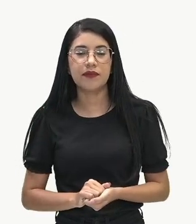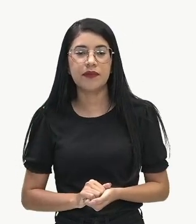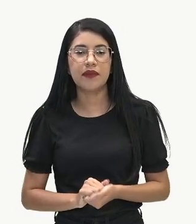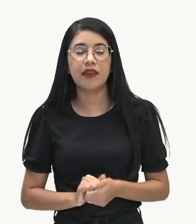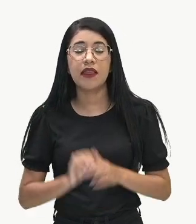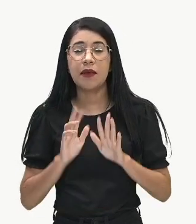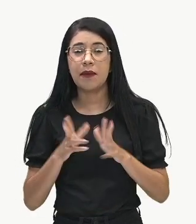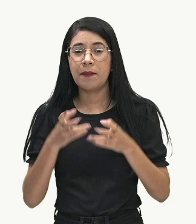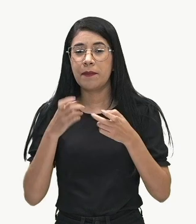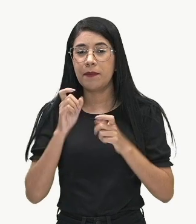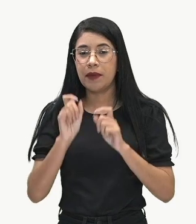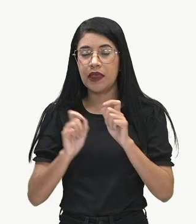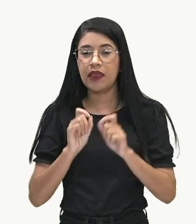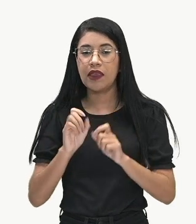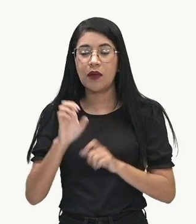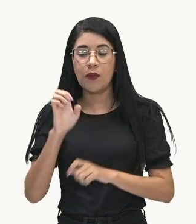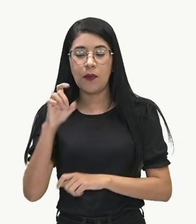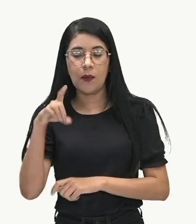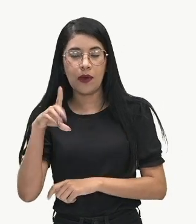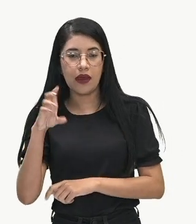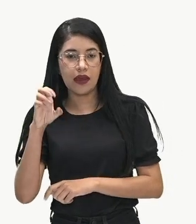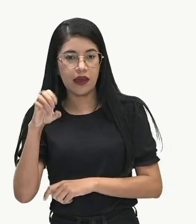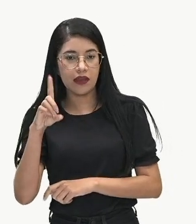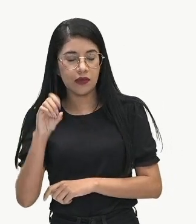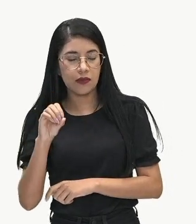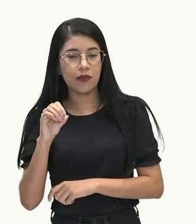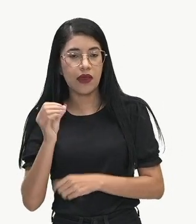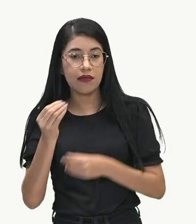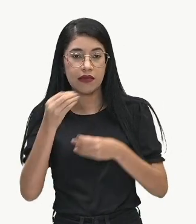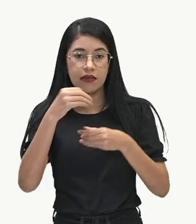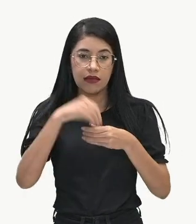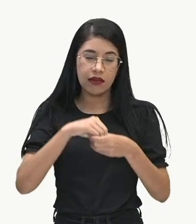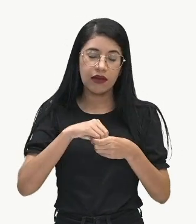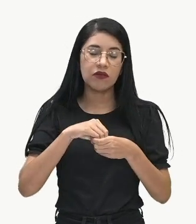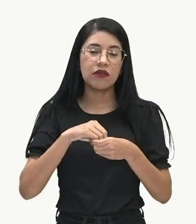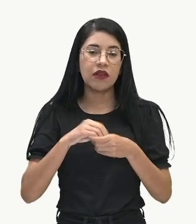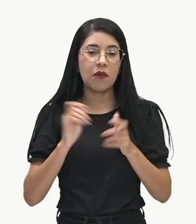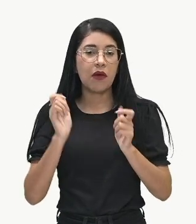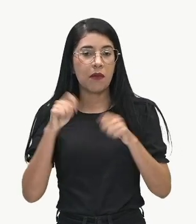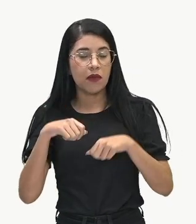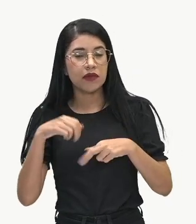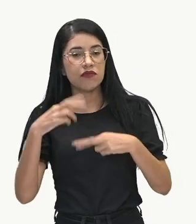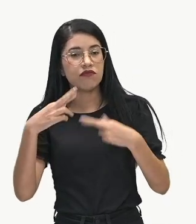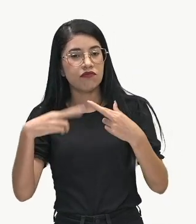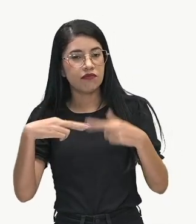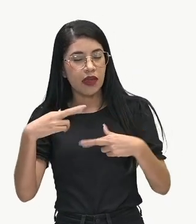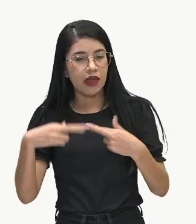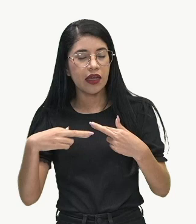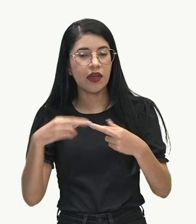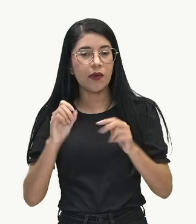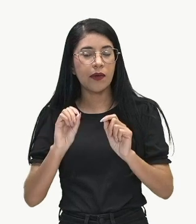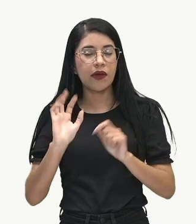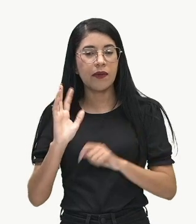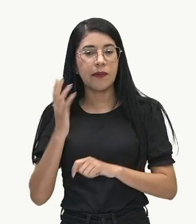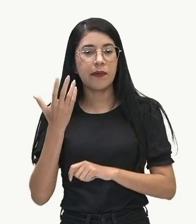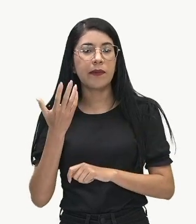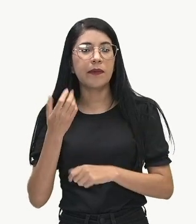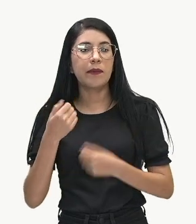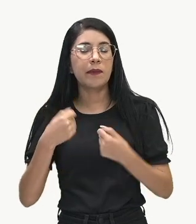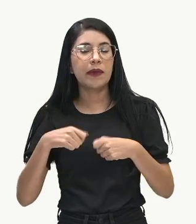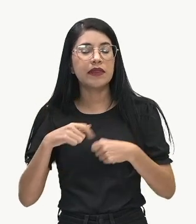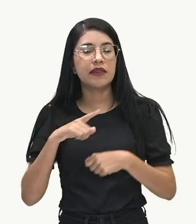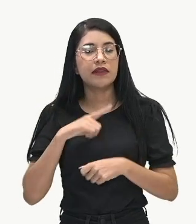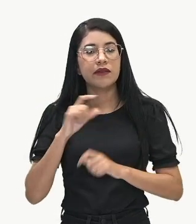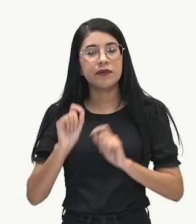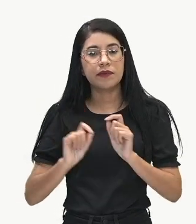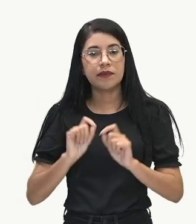que o endotérmico, o calor é para dentro. Então, para reagir, para acontecer a reação, eu preciso reagir